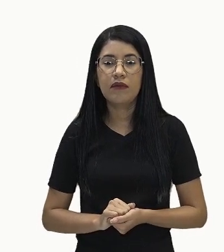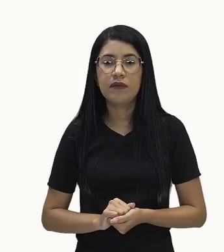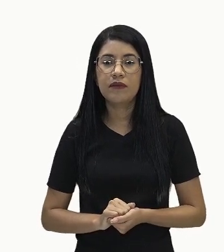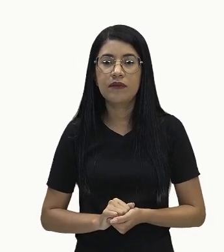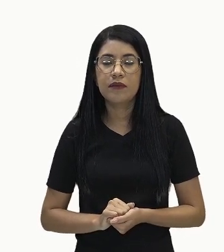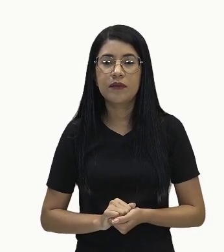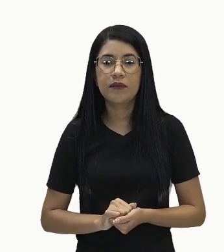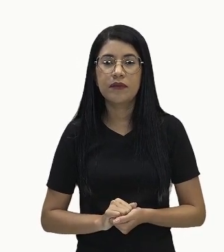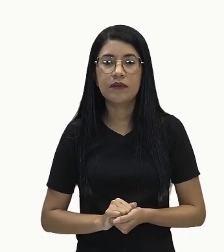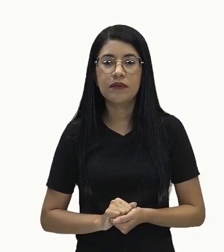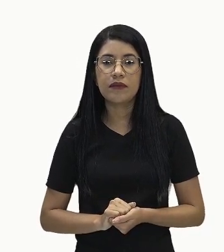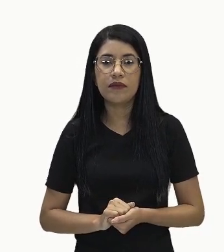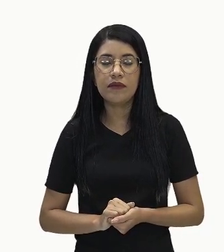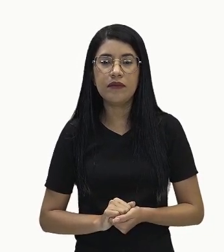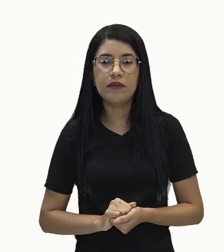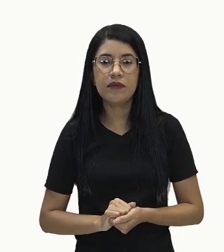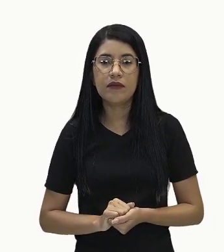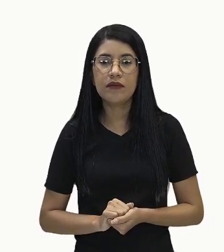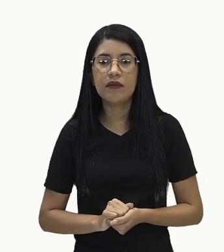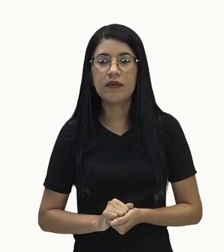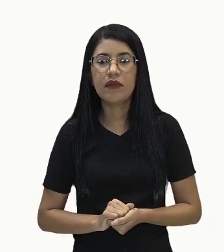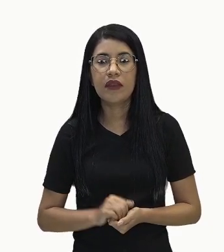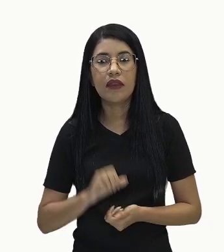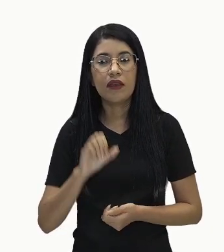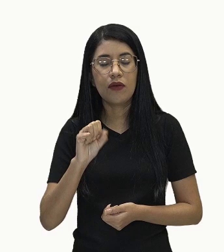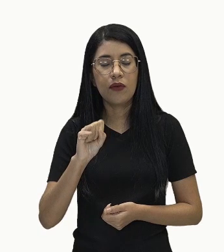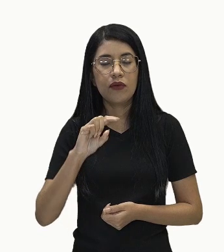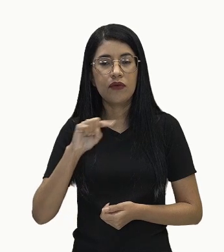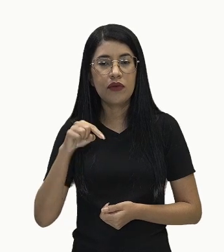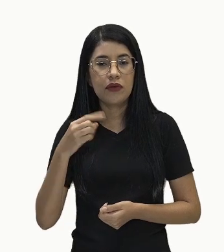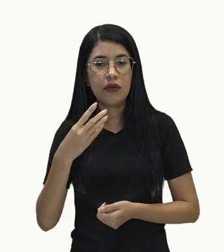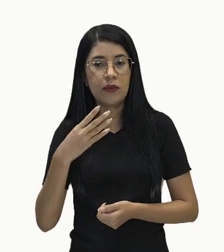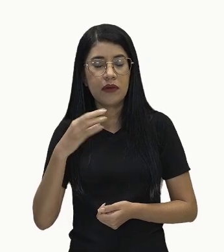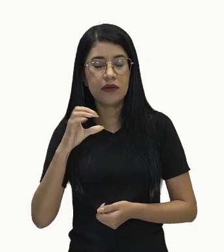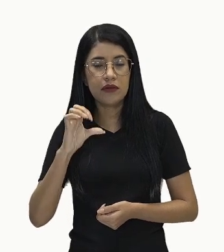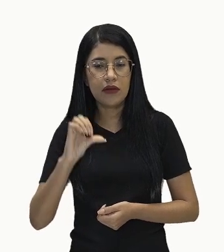que tiver a maior, né?